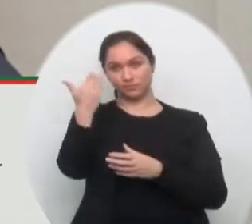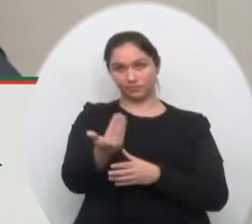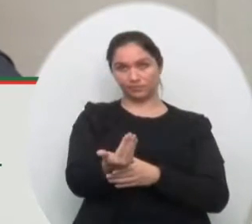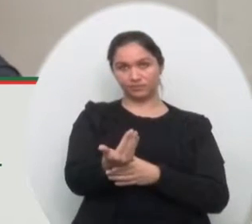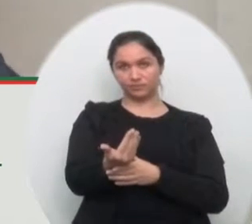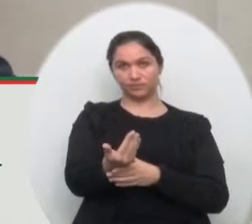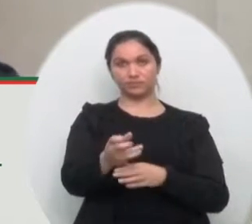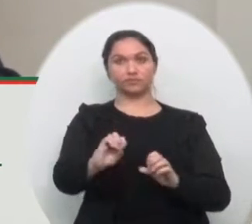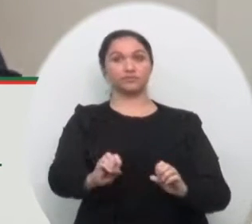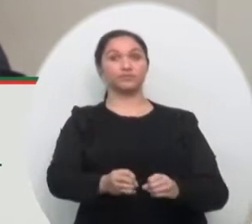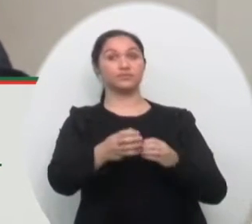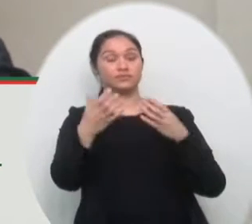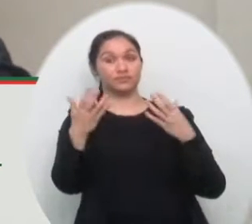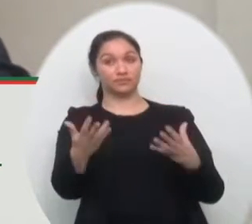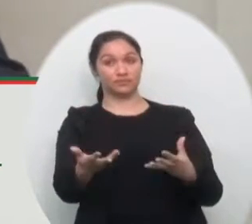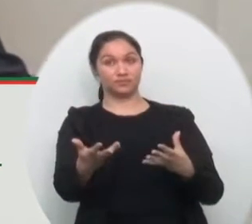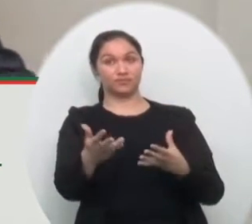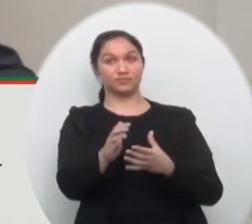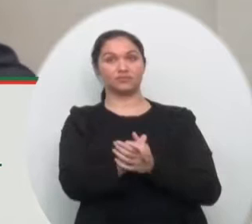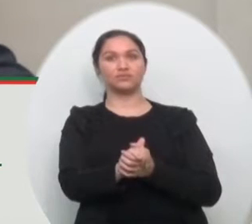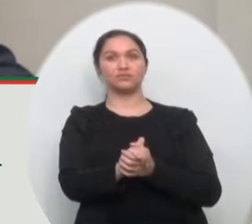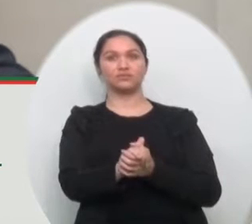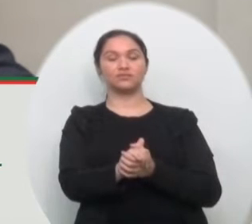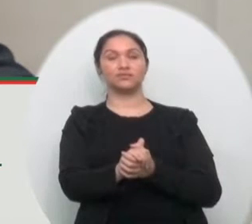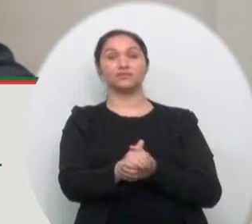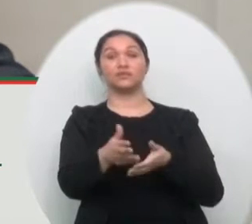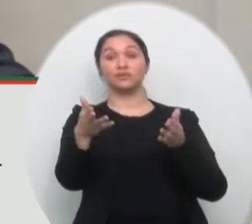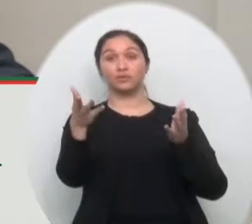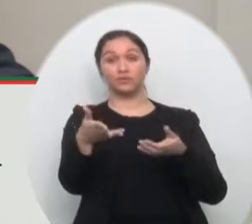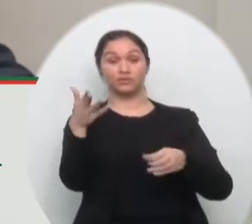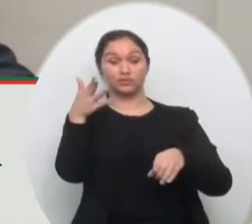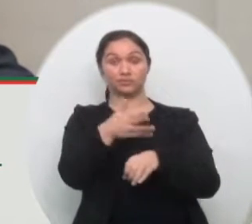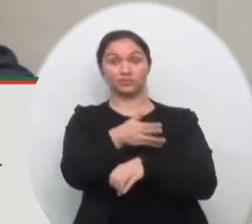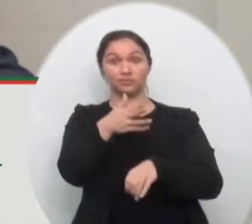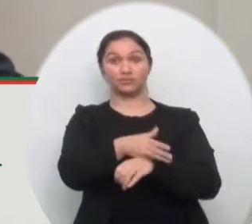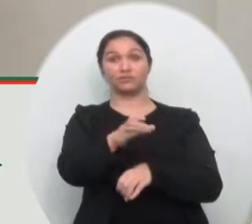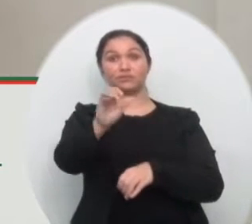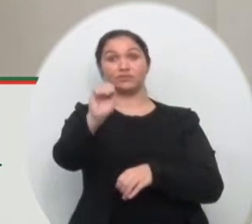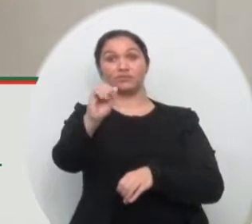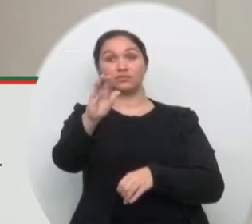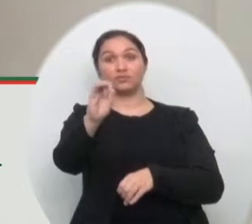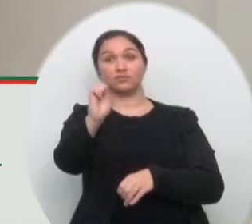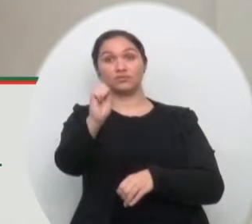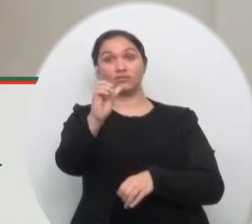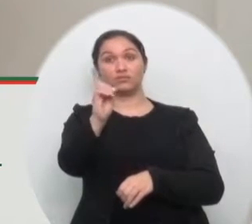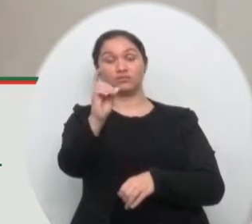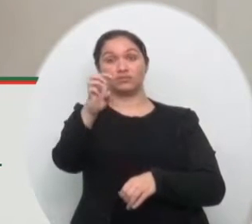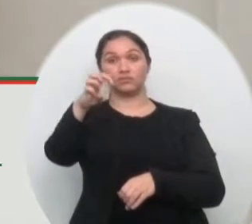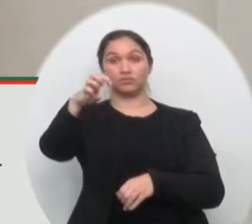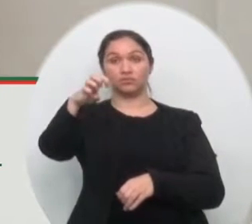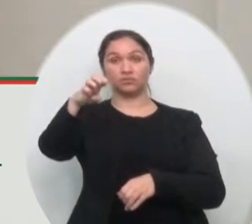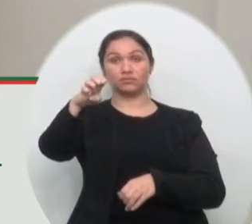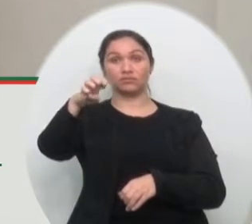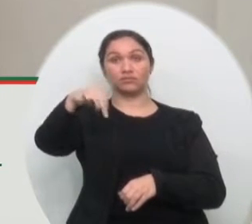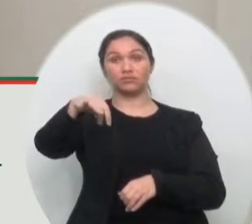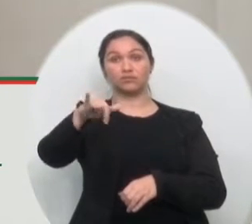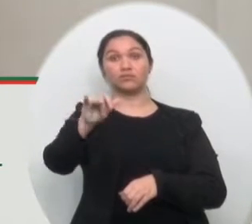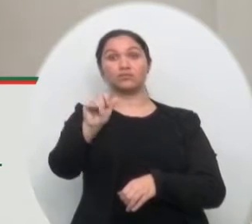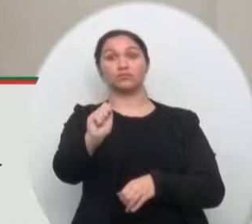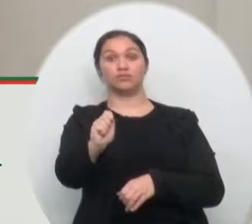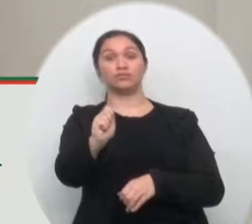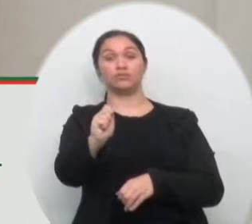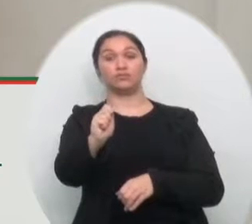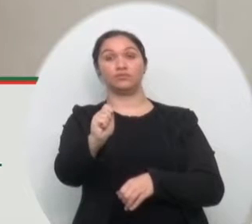eleito imortal na Academia Catarinense de Odontologia, fato inédito para um profissional da nossa região. Então, isso